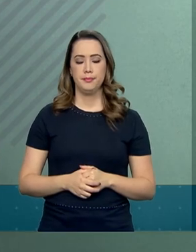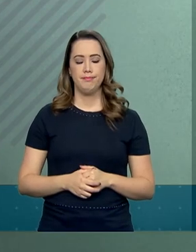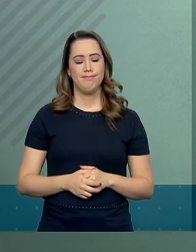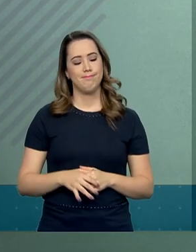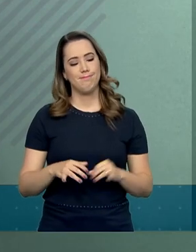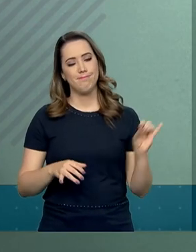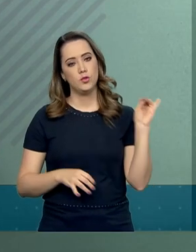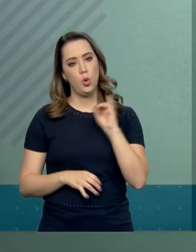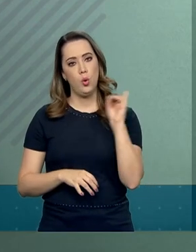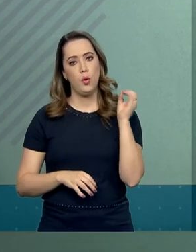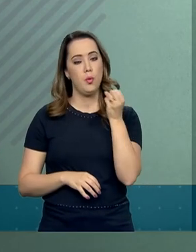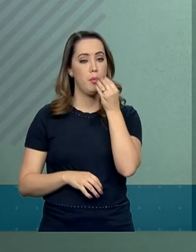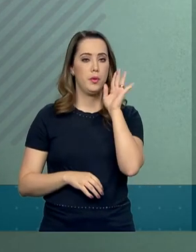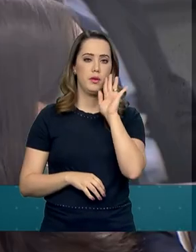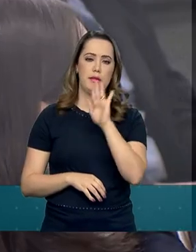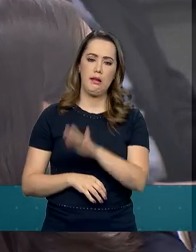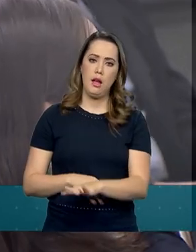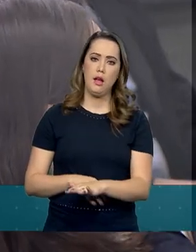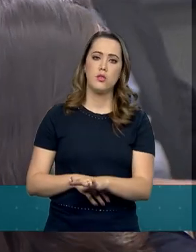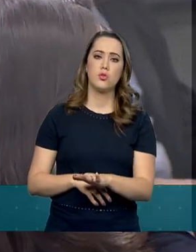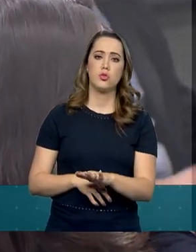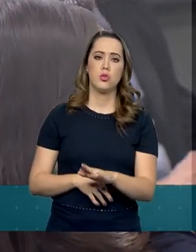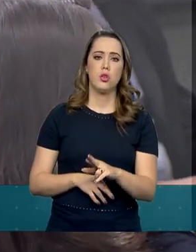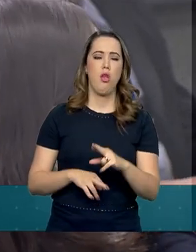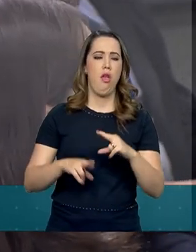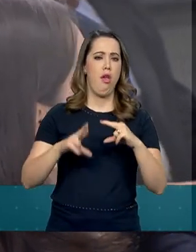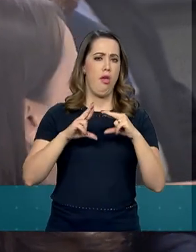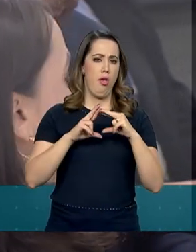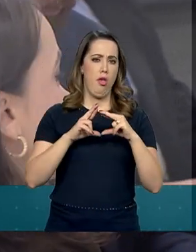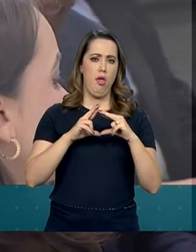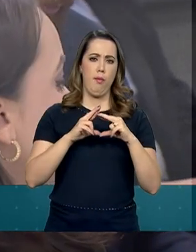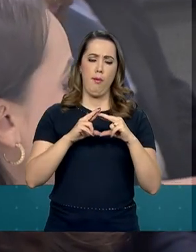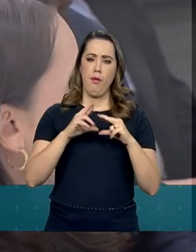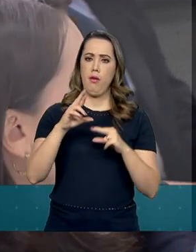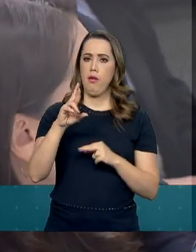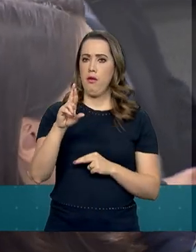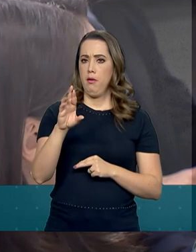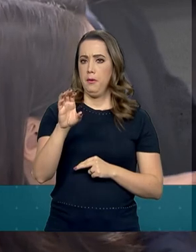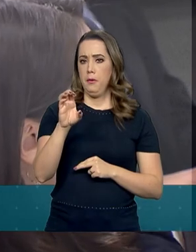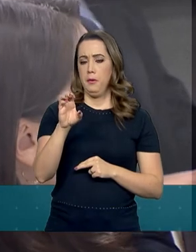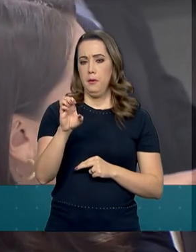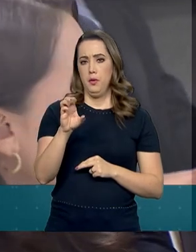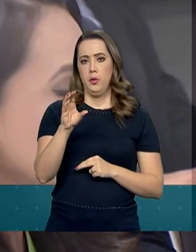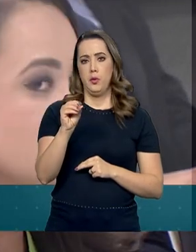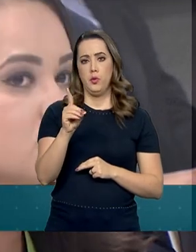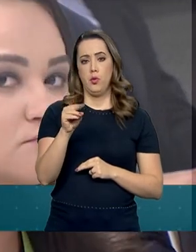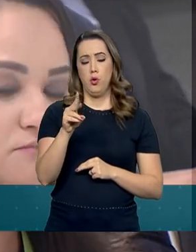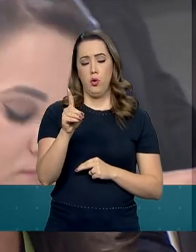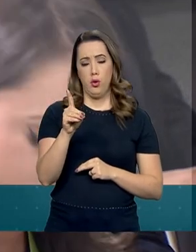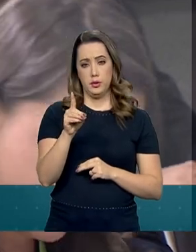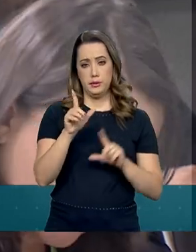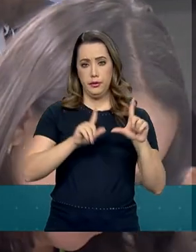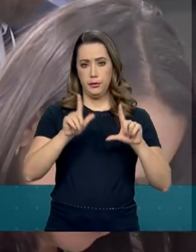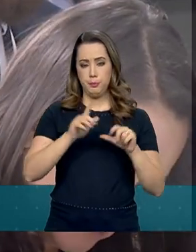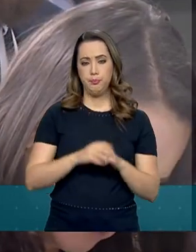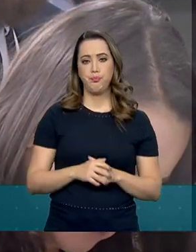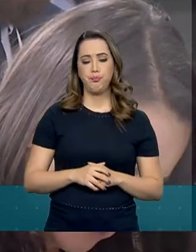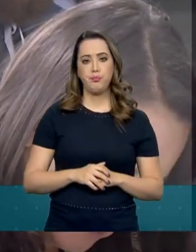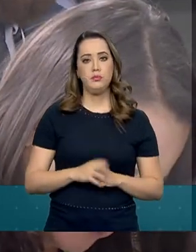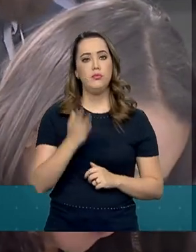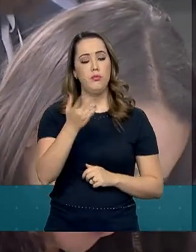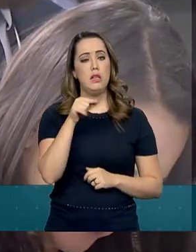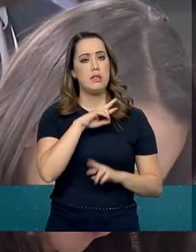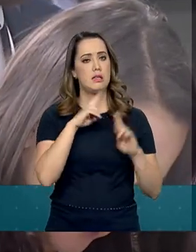voz boa tarde a golaço da 4ª ponte ano é nessa reunião do presidente com ministros paulo guedes é foi tratado